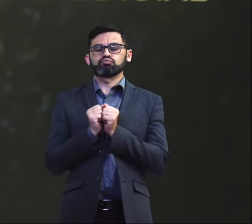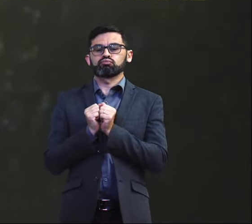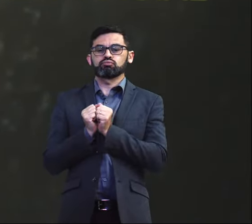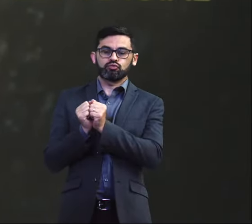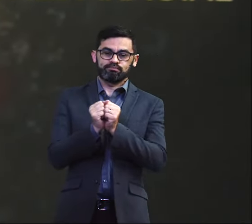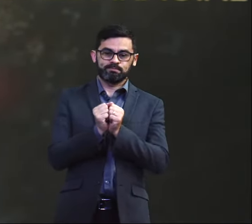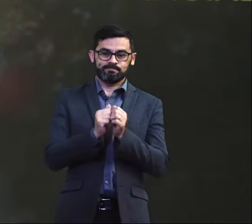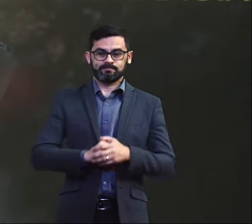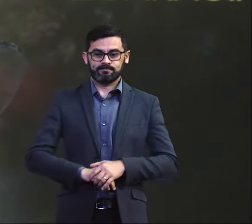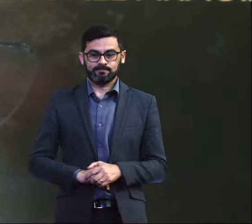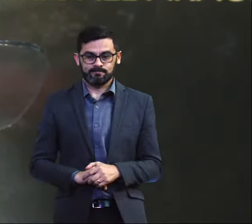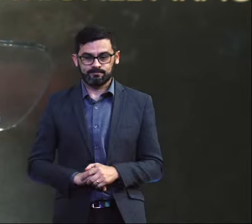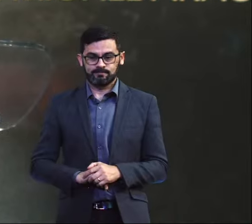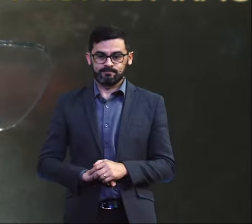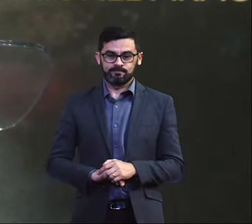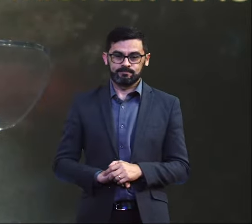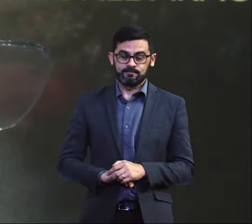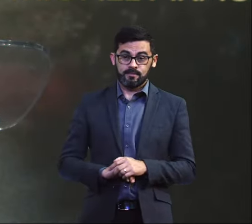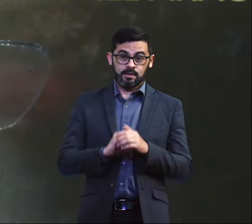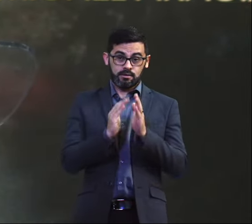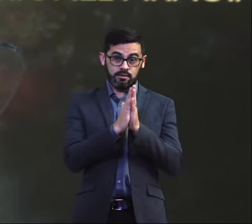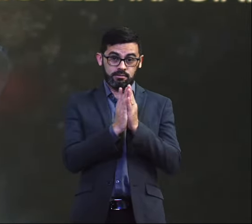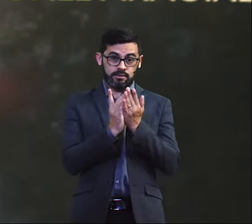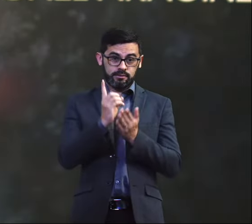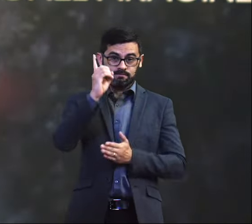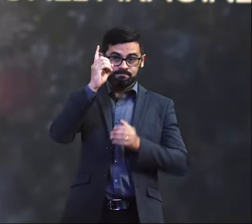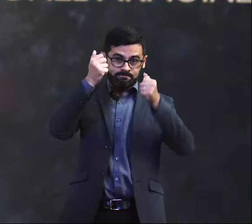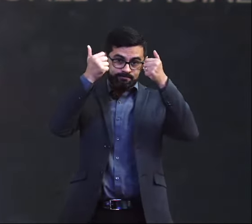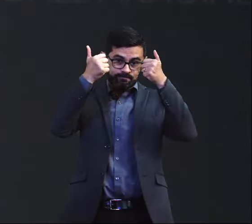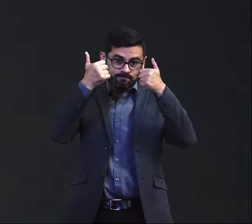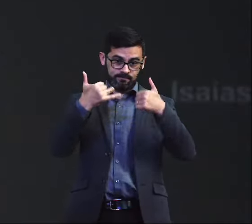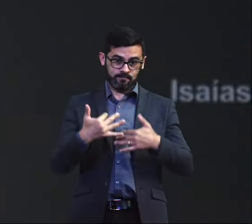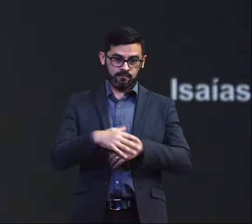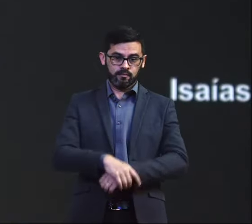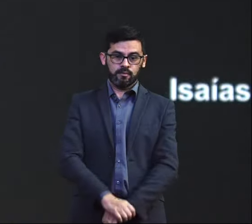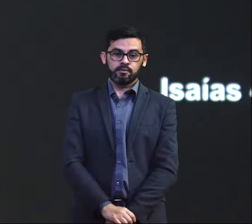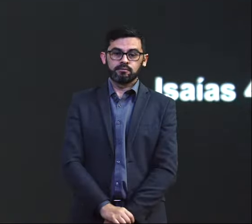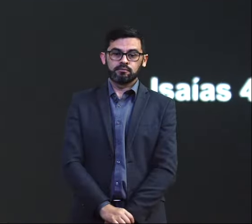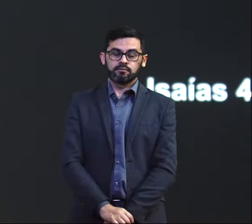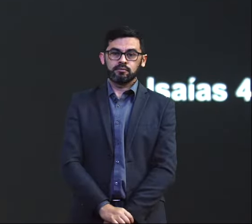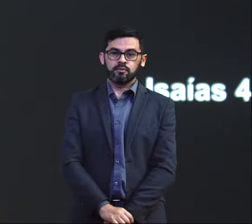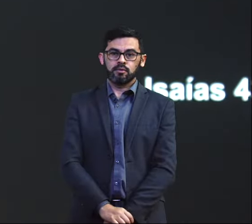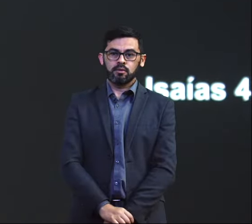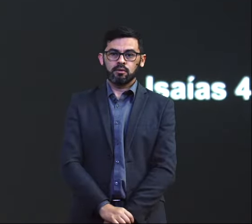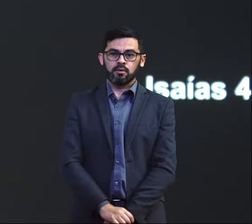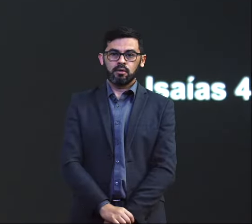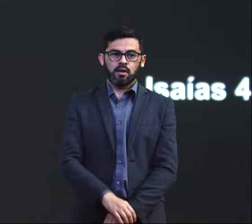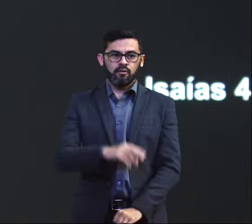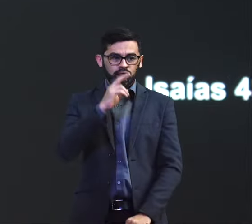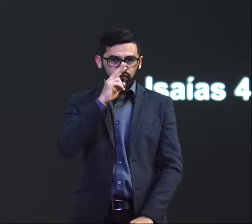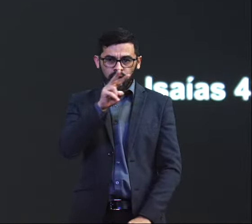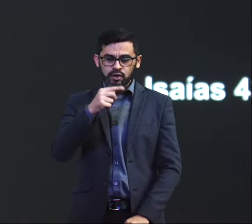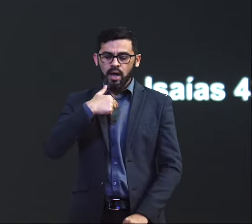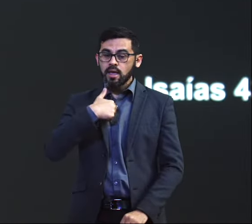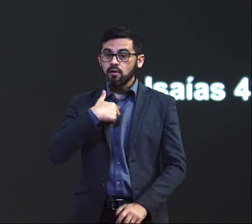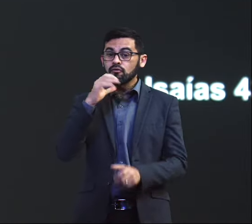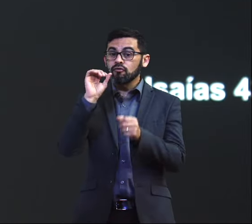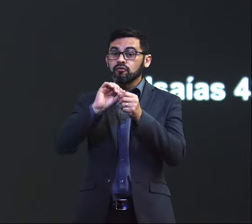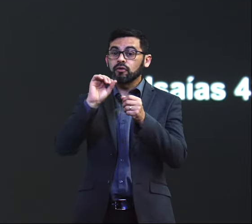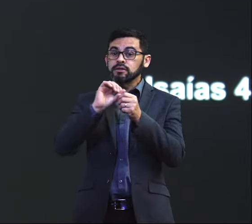juntos. Diz assim: vejam, eu farei uma